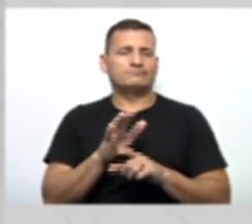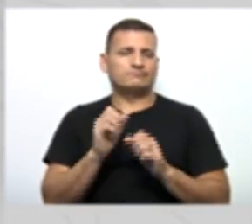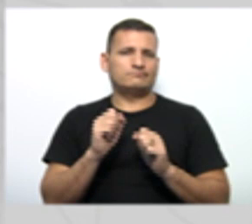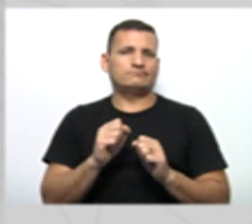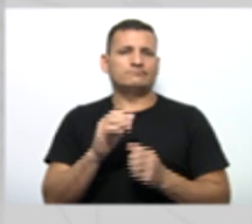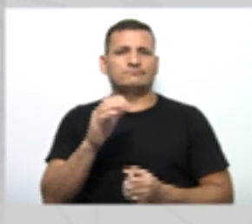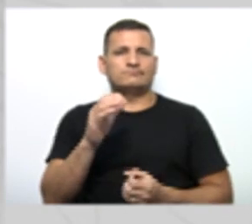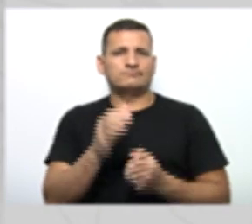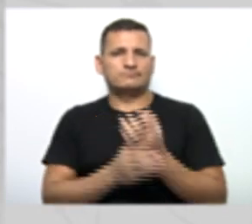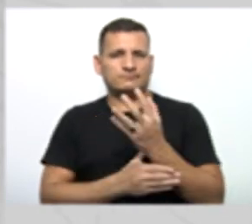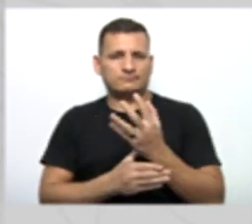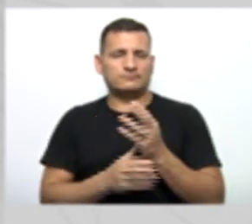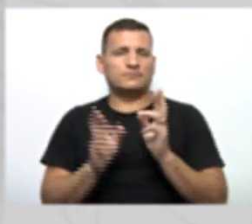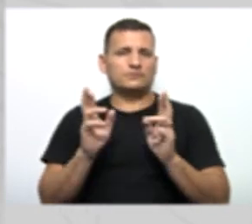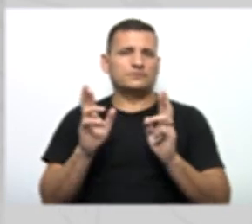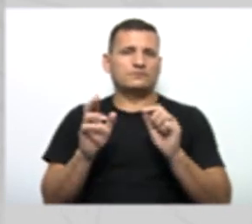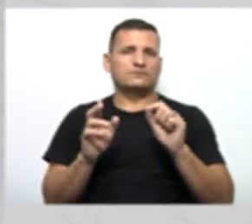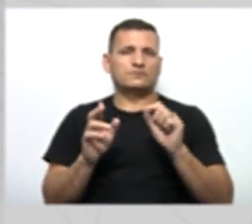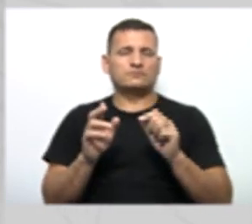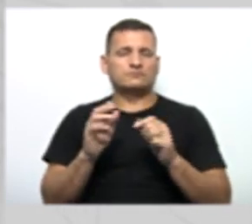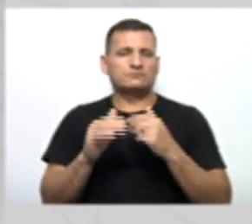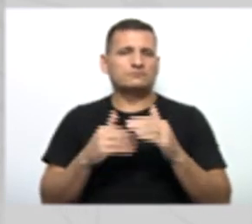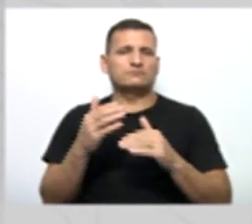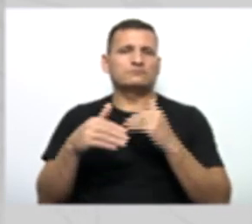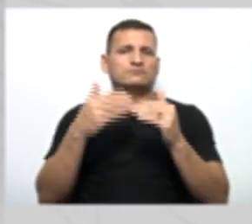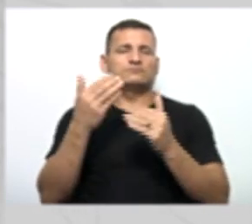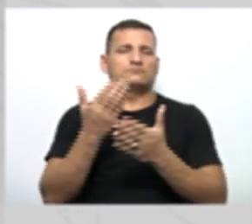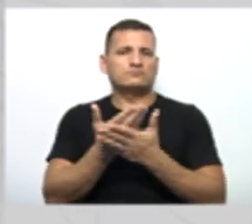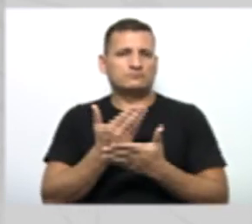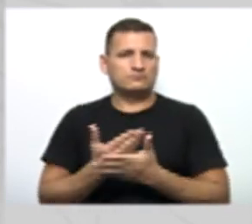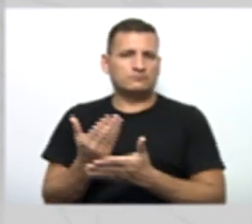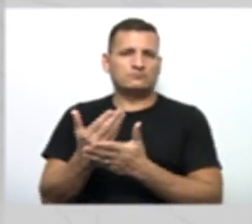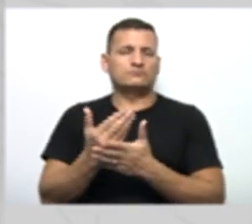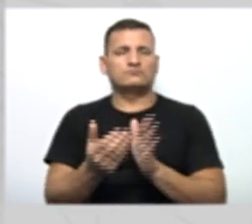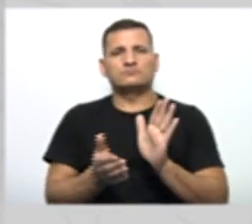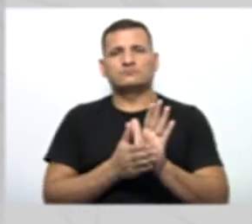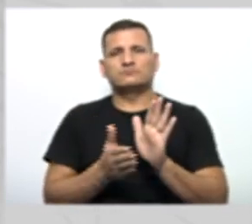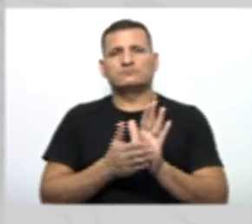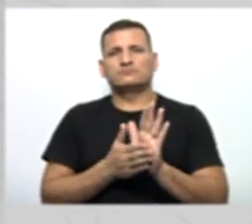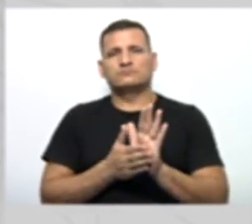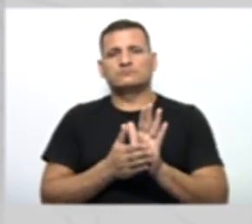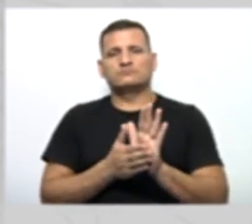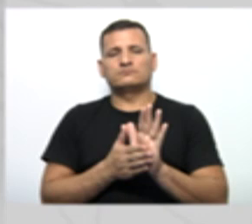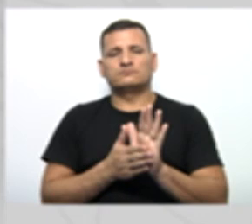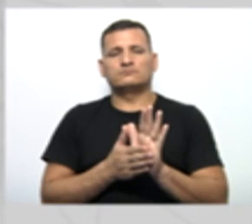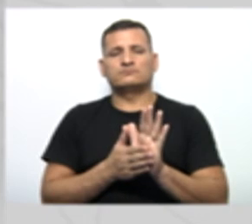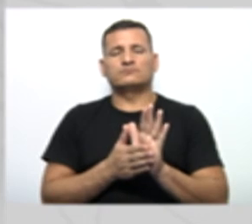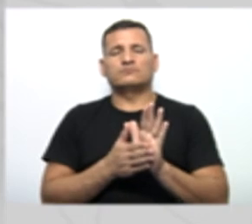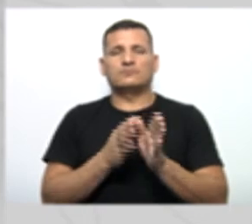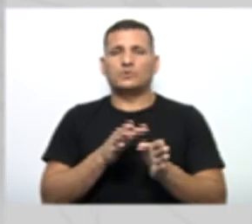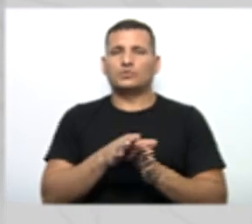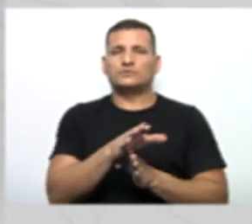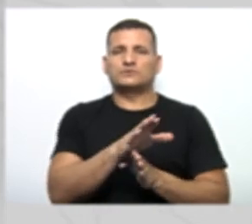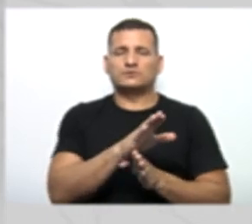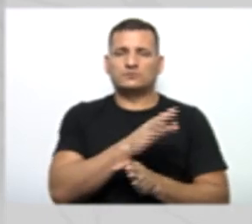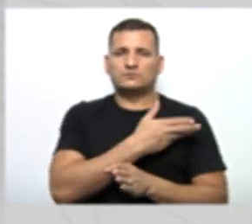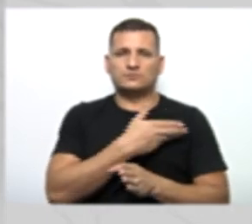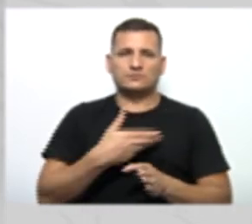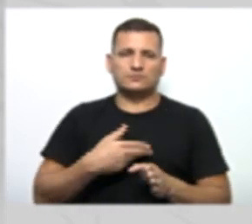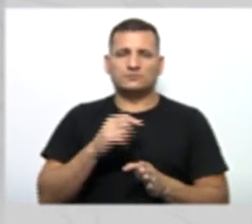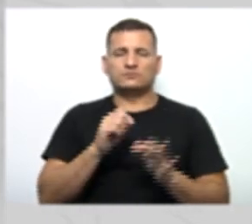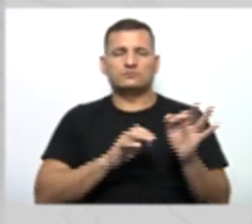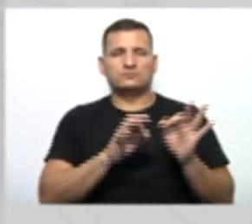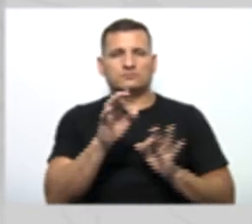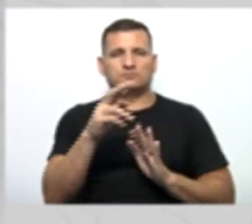sendo responsável pelo desenvolvimento de estudos e proposições direcionadas ao Conselho de Governo para a elaboração de diretrizes voltadas ao